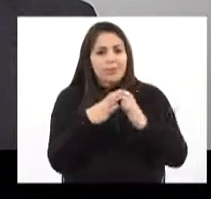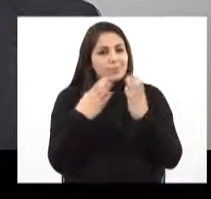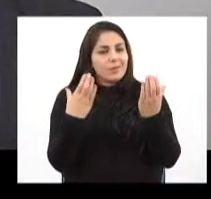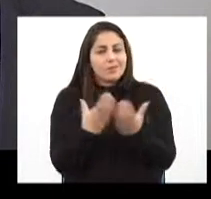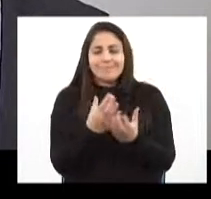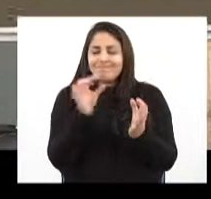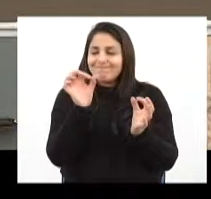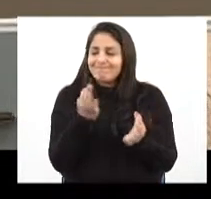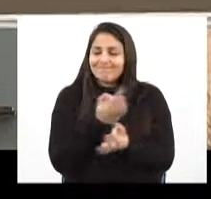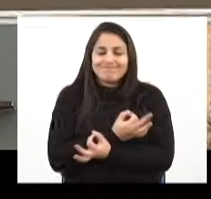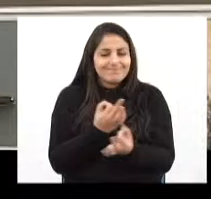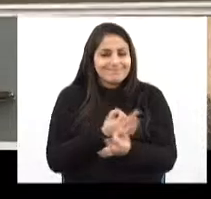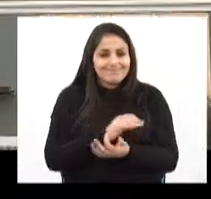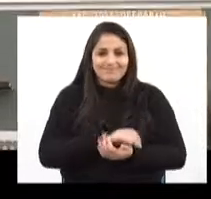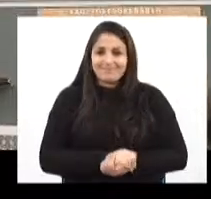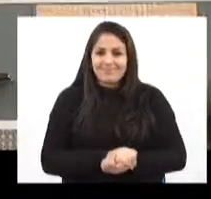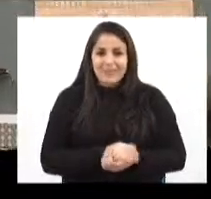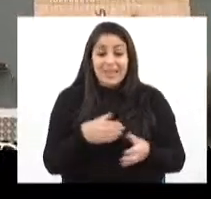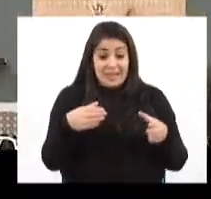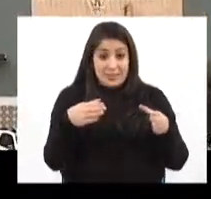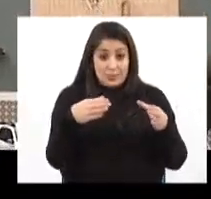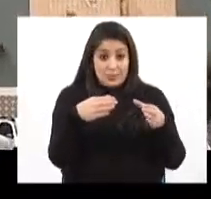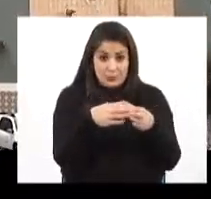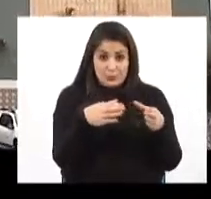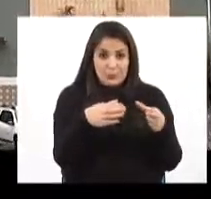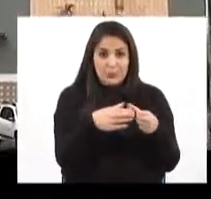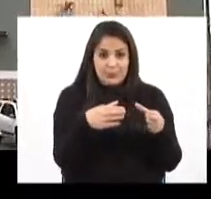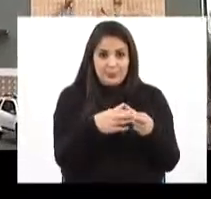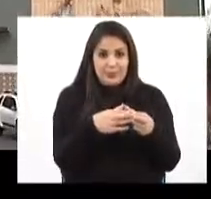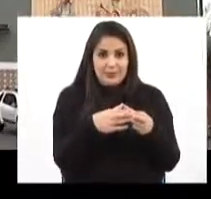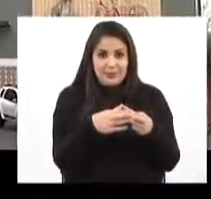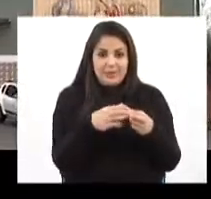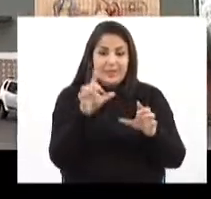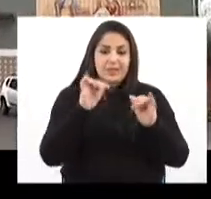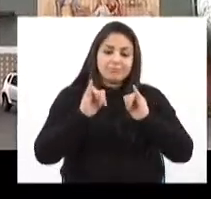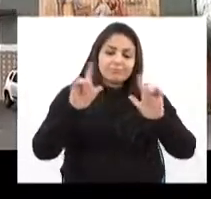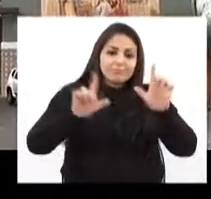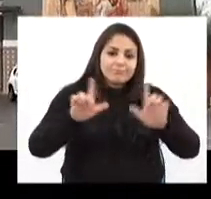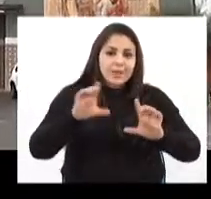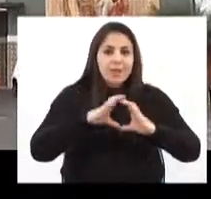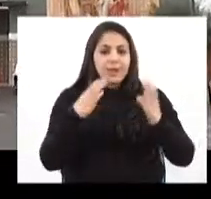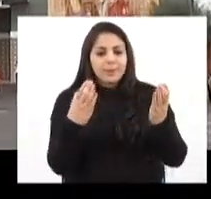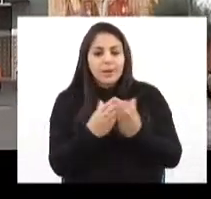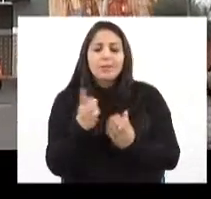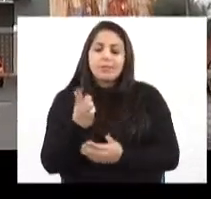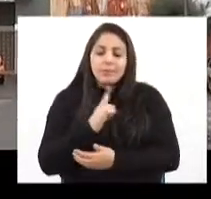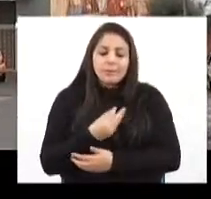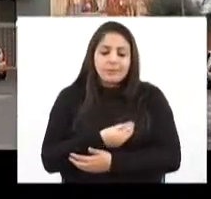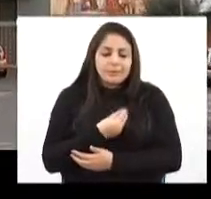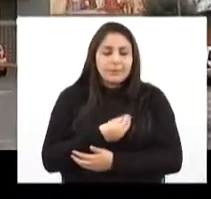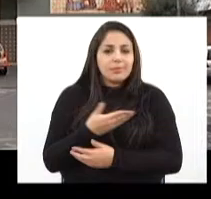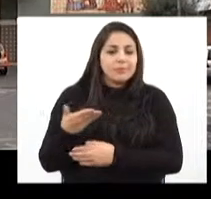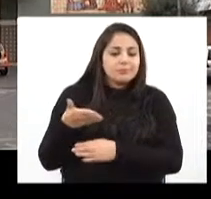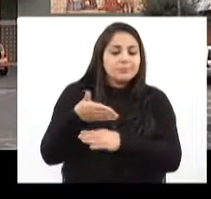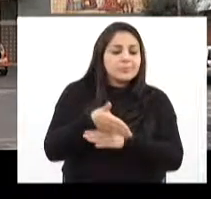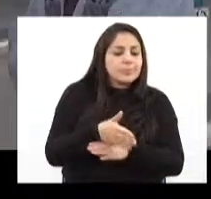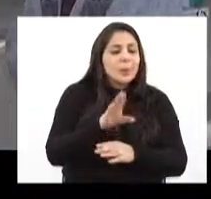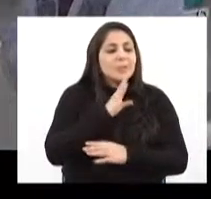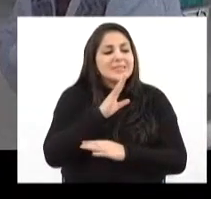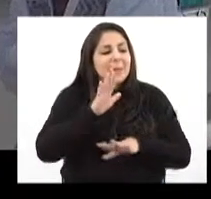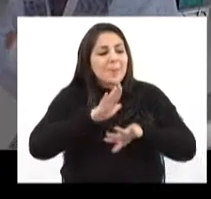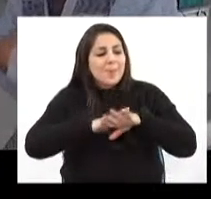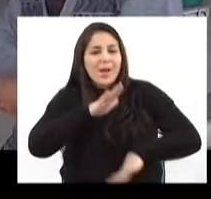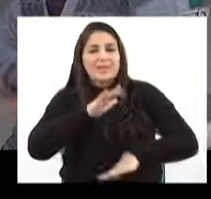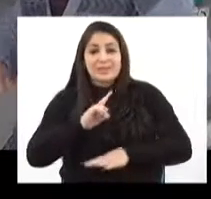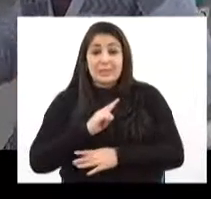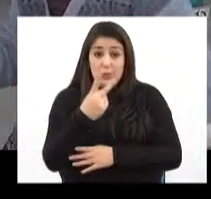é sensacional. A equipe da TV Câmara esteve na paróquia São José Operário para conhecer mais sobre o homenageado.